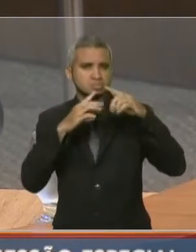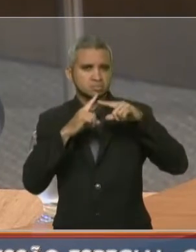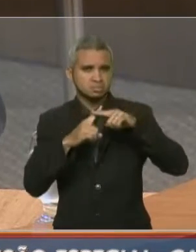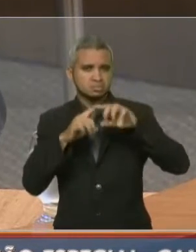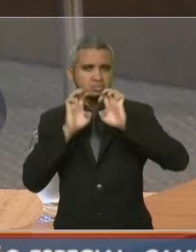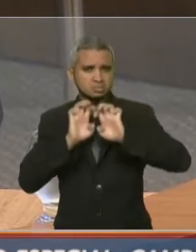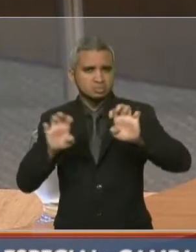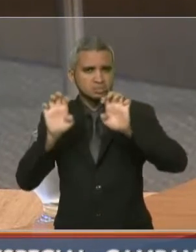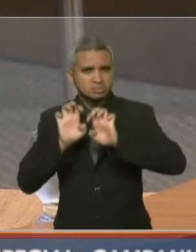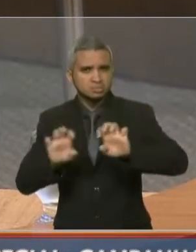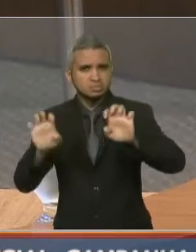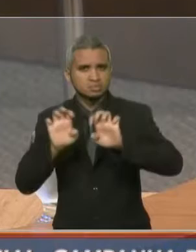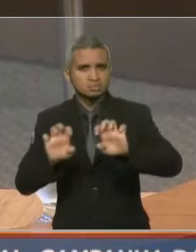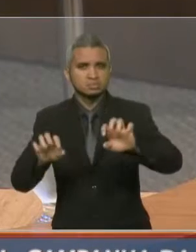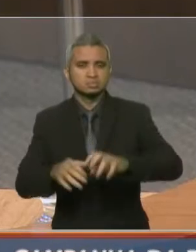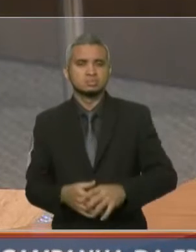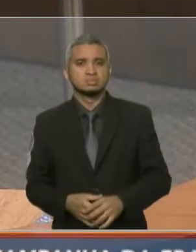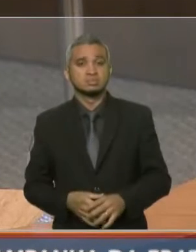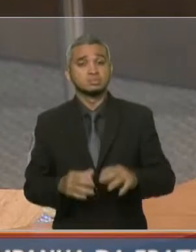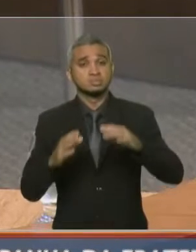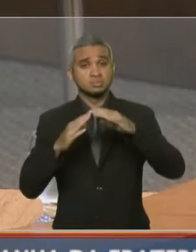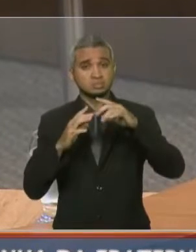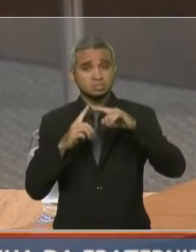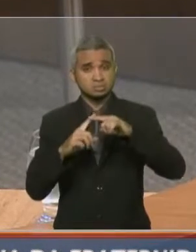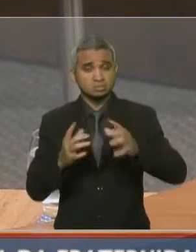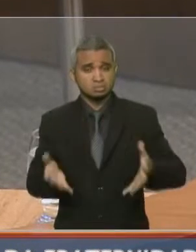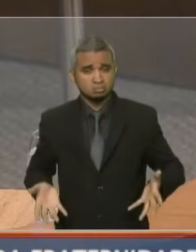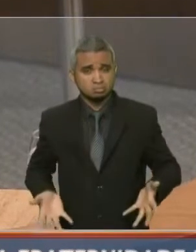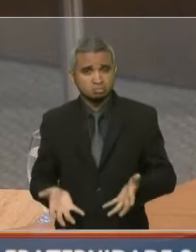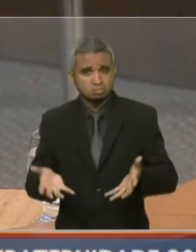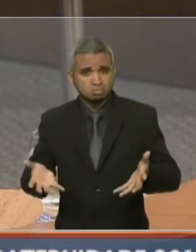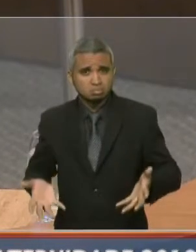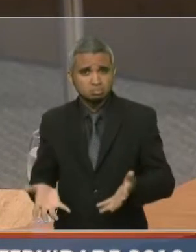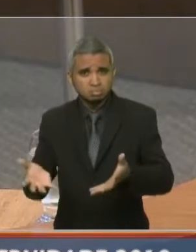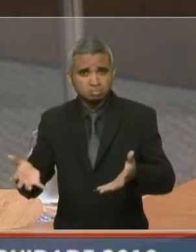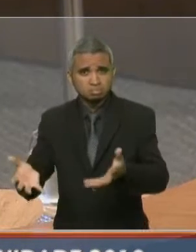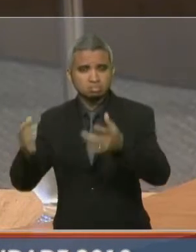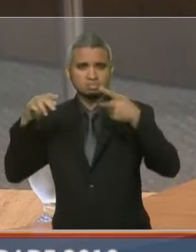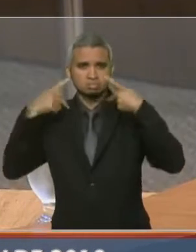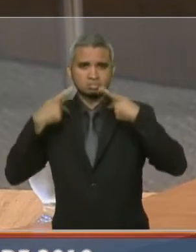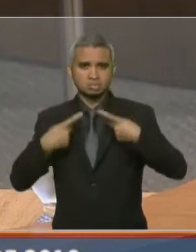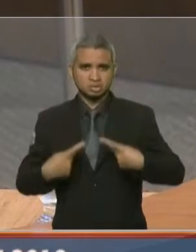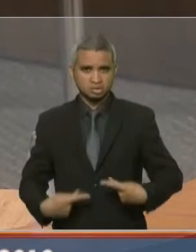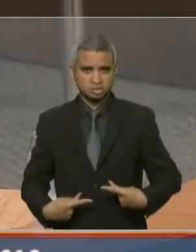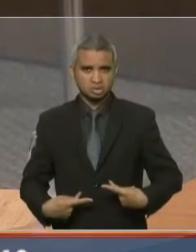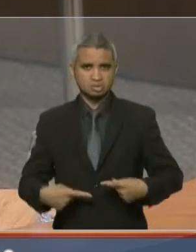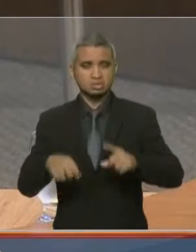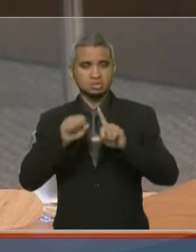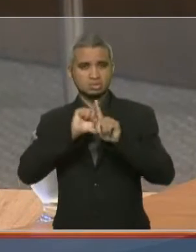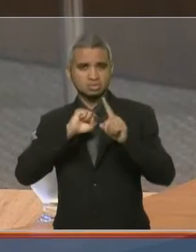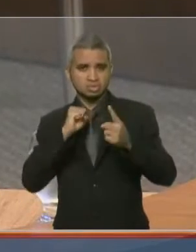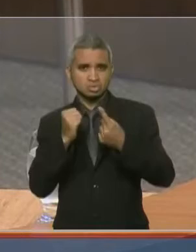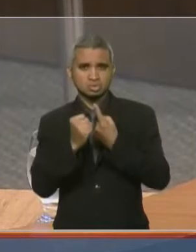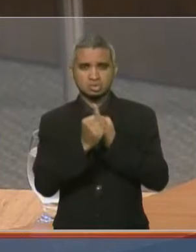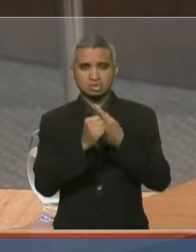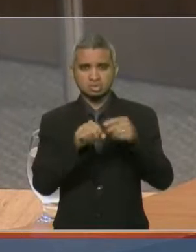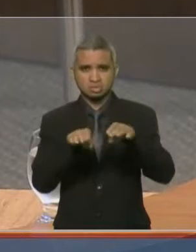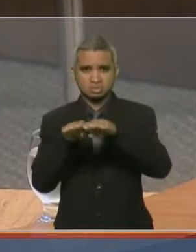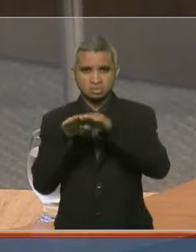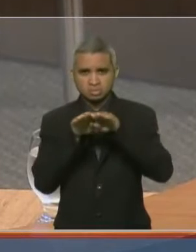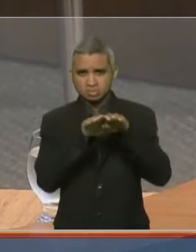evangelização, pela ação da Igreja na promoção humana, em vista de uma sociedade justa, em vista de